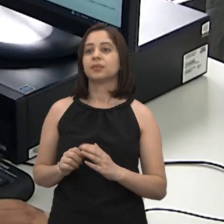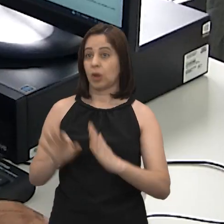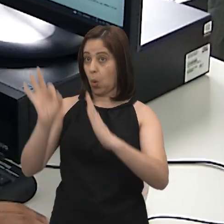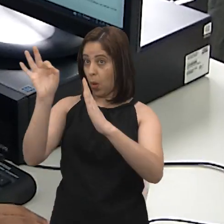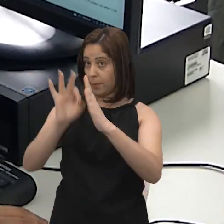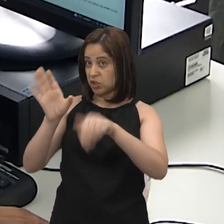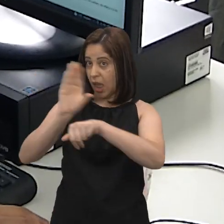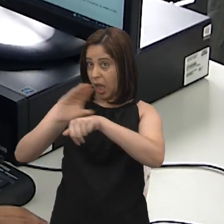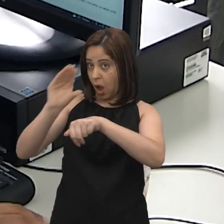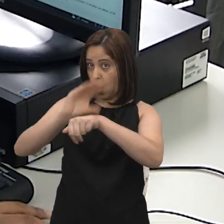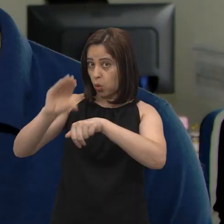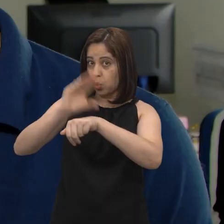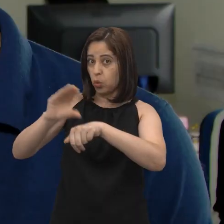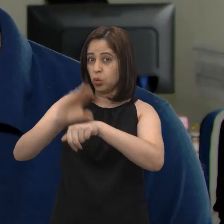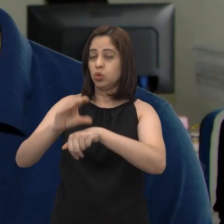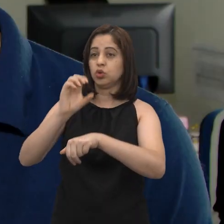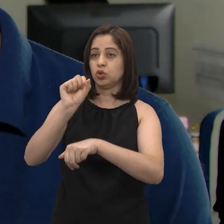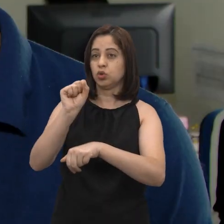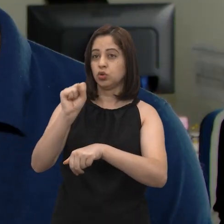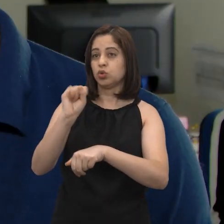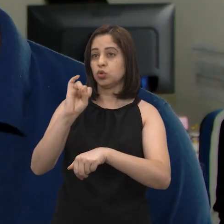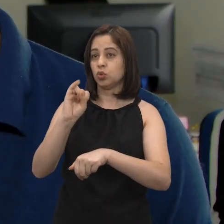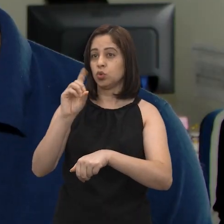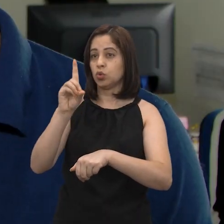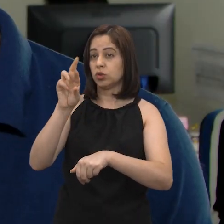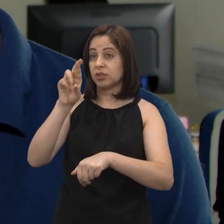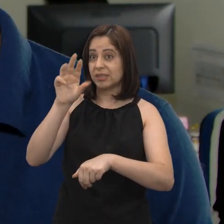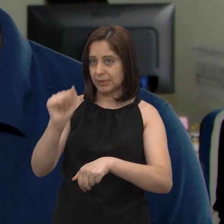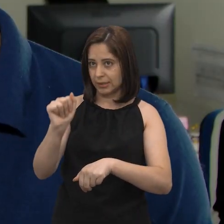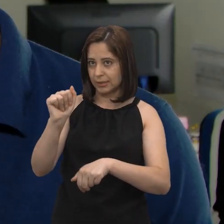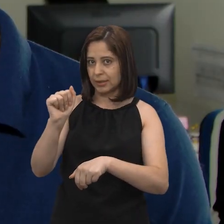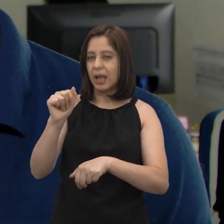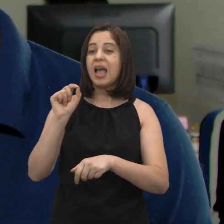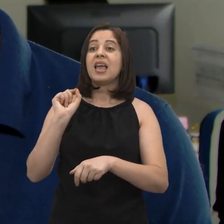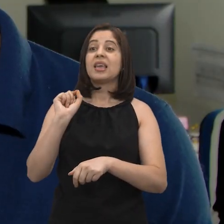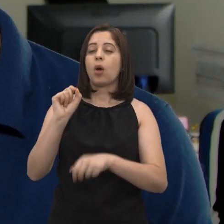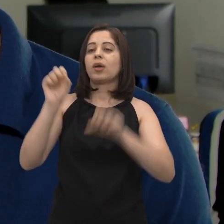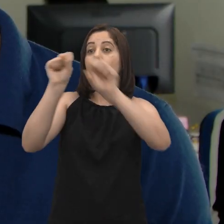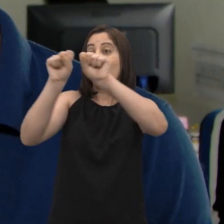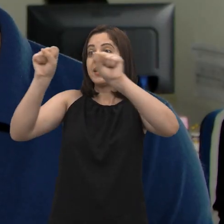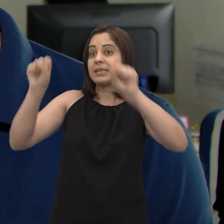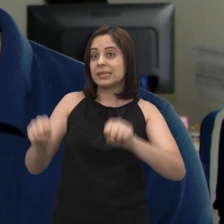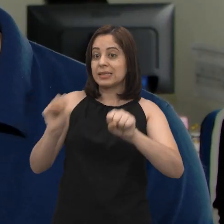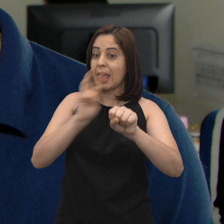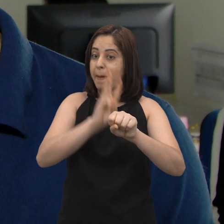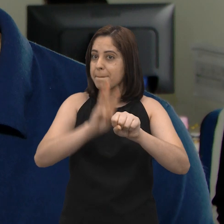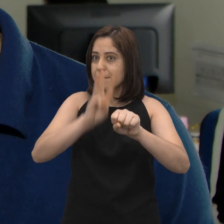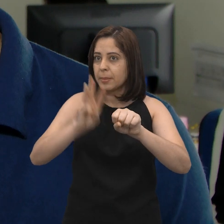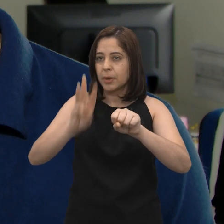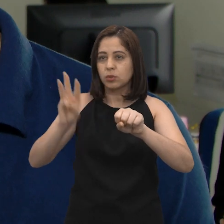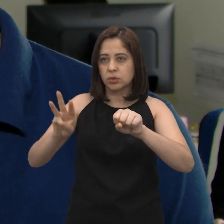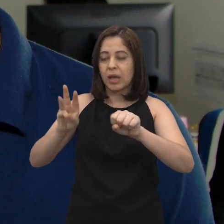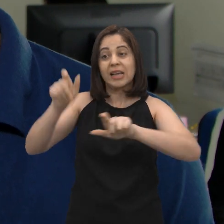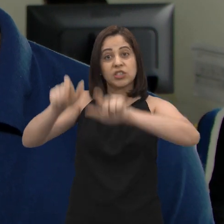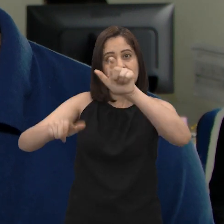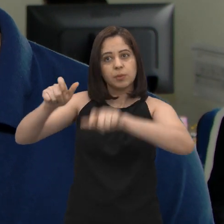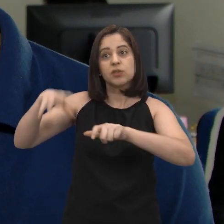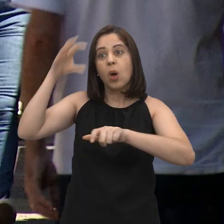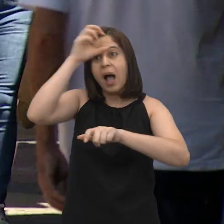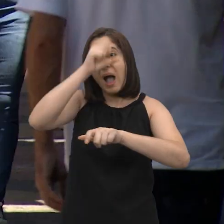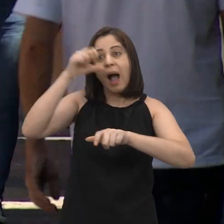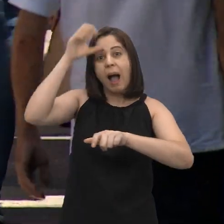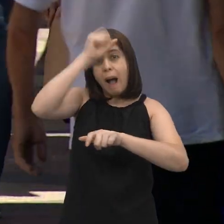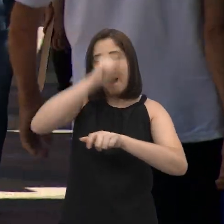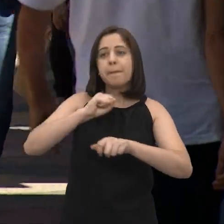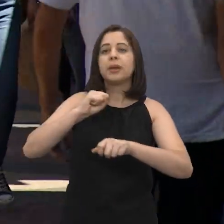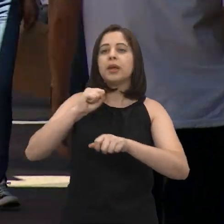IBGE disponibiliza um curso, por exemplo, de Sidra, que é uma ferramenta que o IBGE tem no site dele, para que as pessoas possam justamente